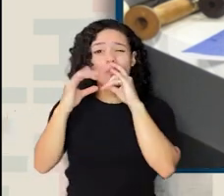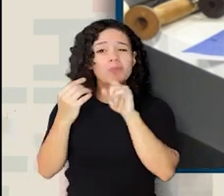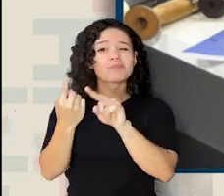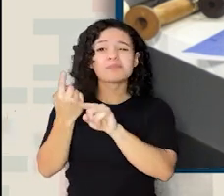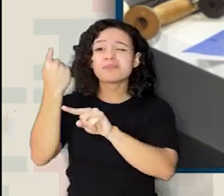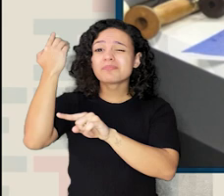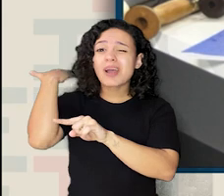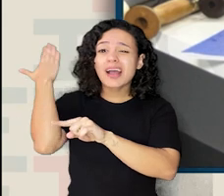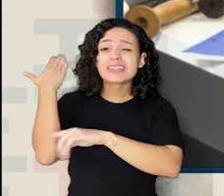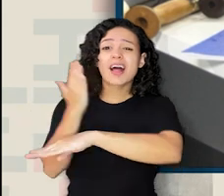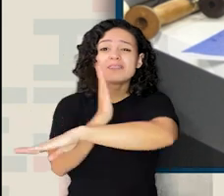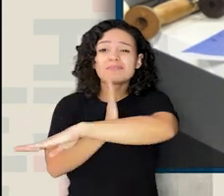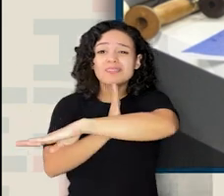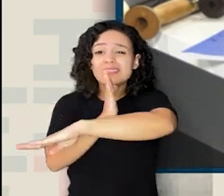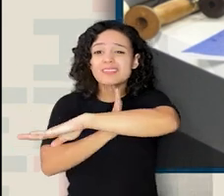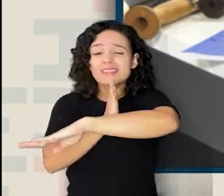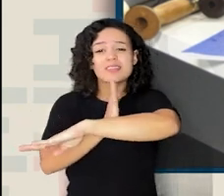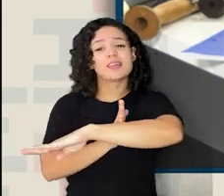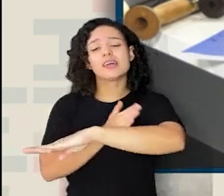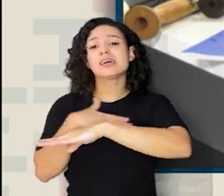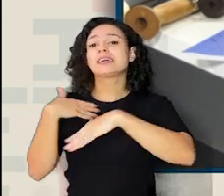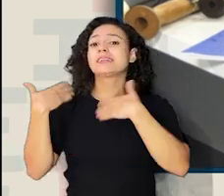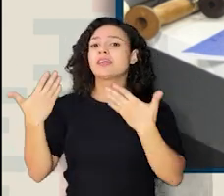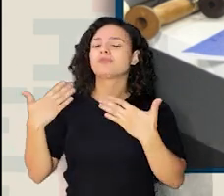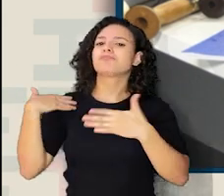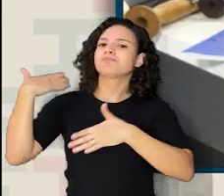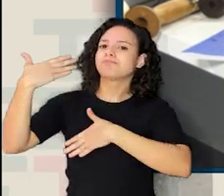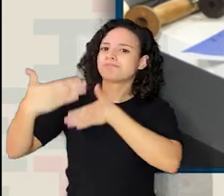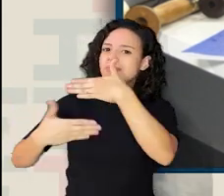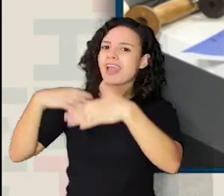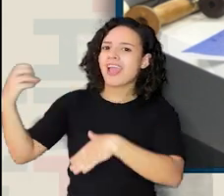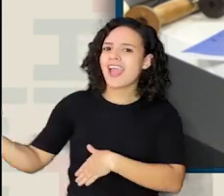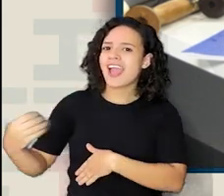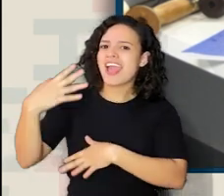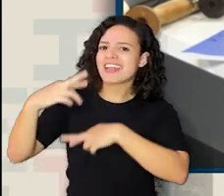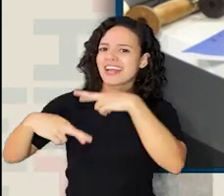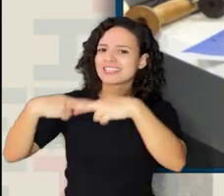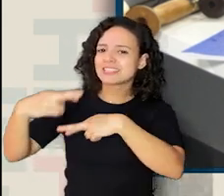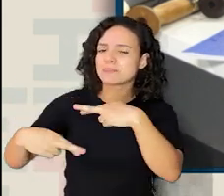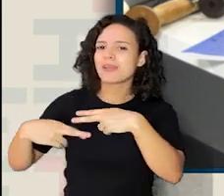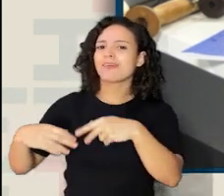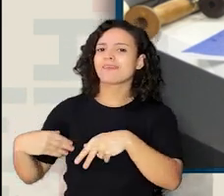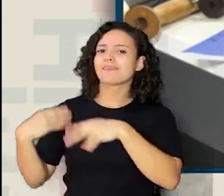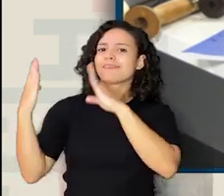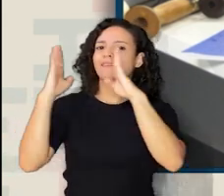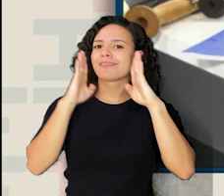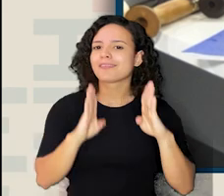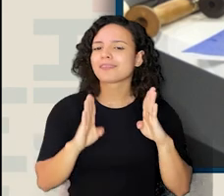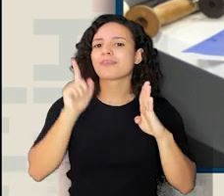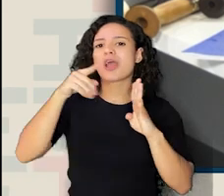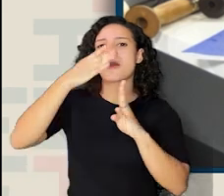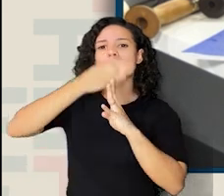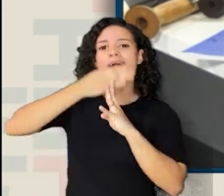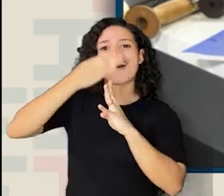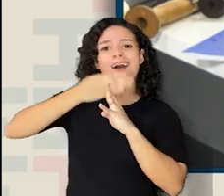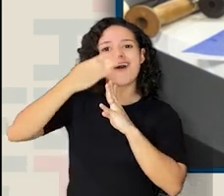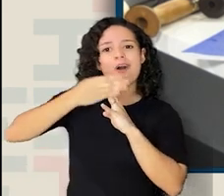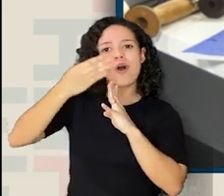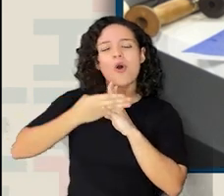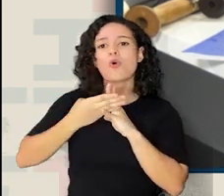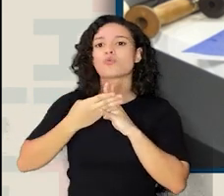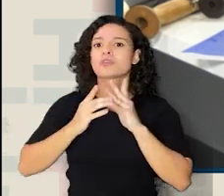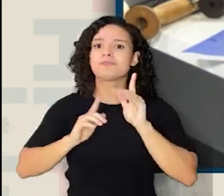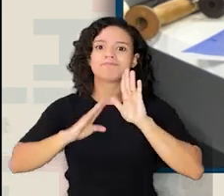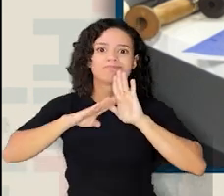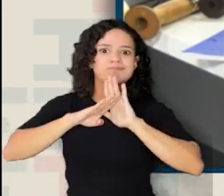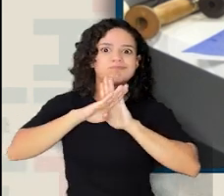doce ela é tocada desde, pelo menos, a Idade Média, né? Então, passou-se pela época do Renascimento, pela época do